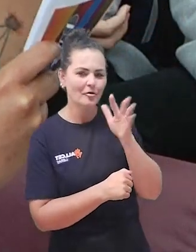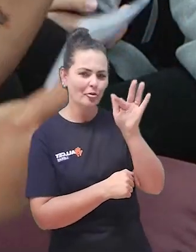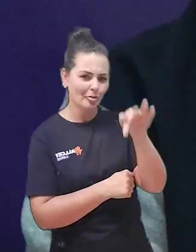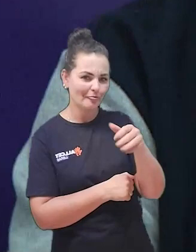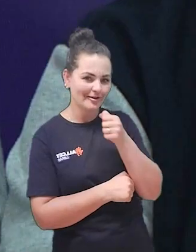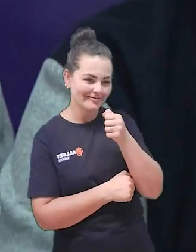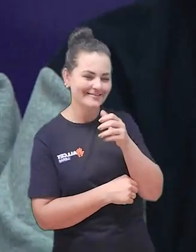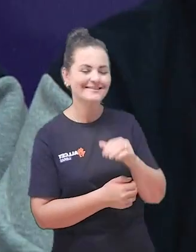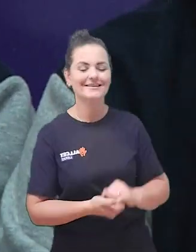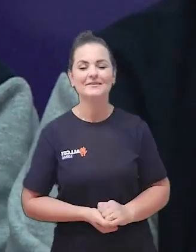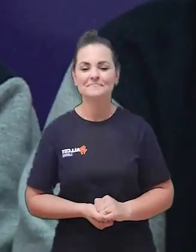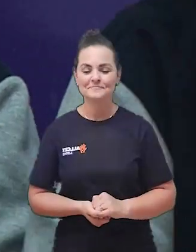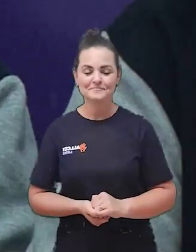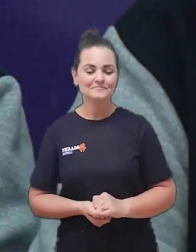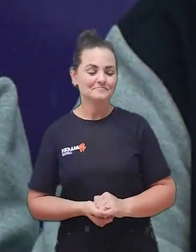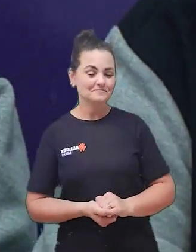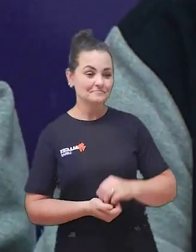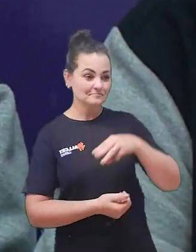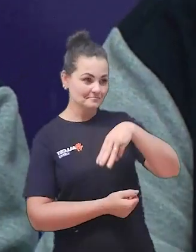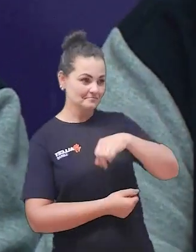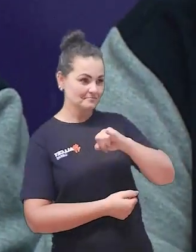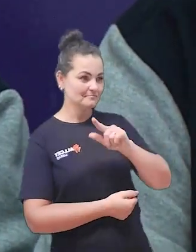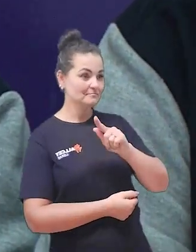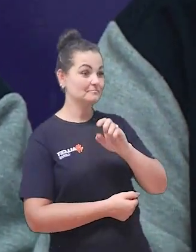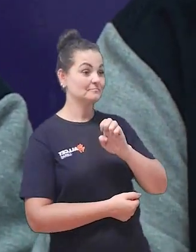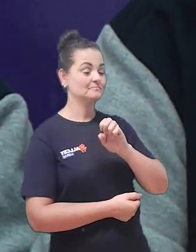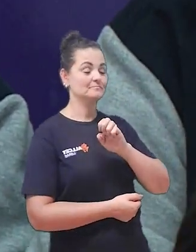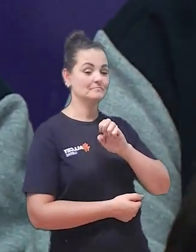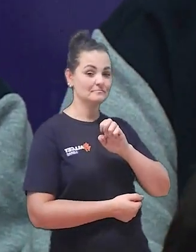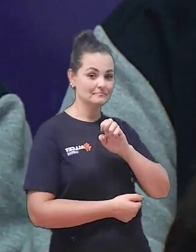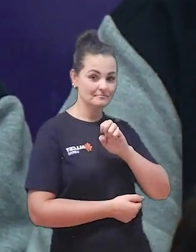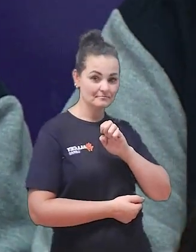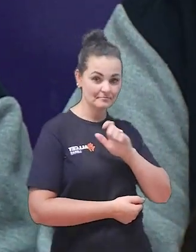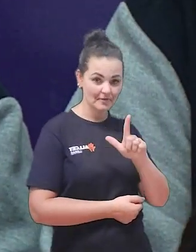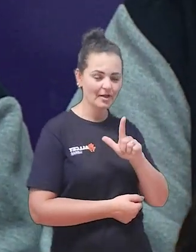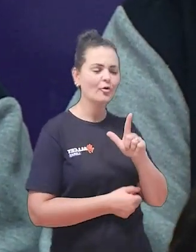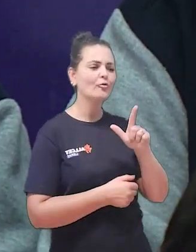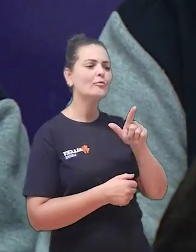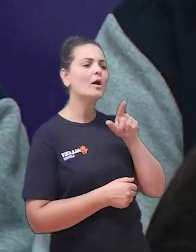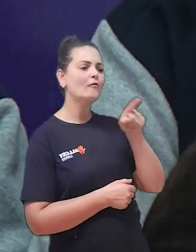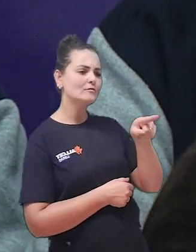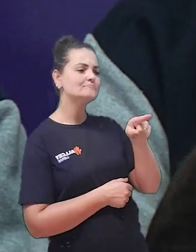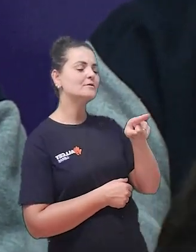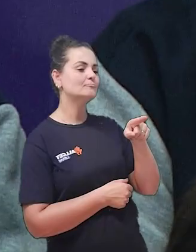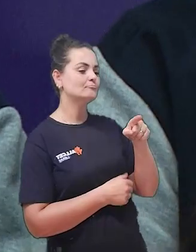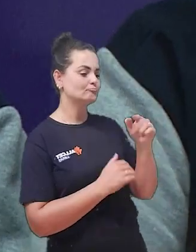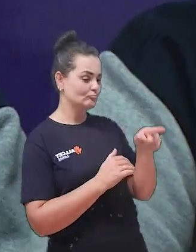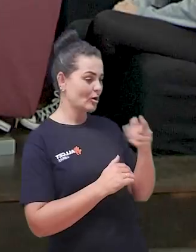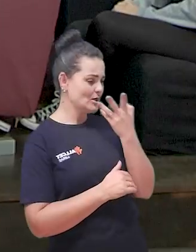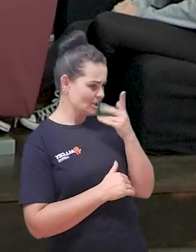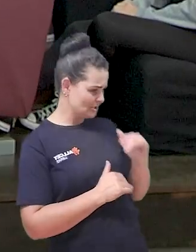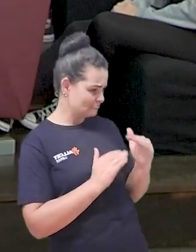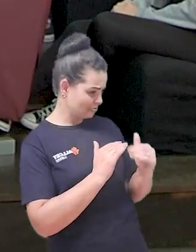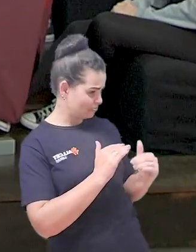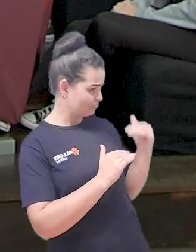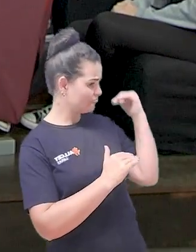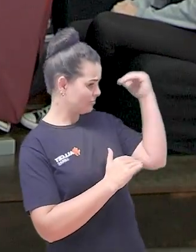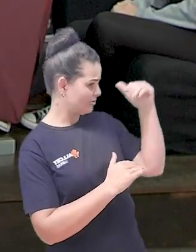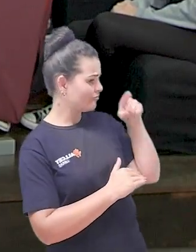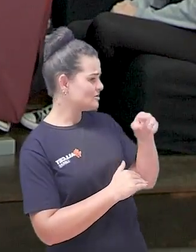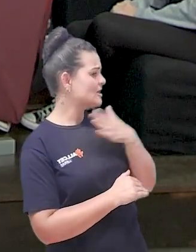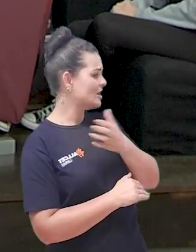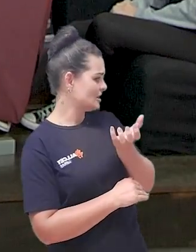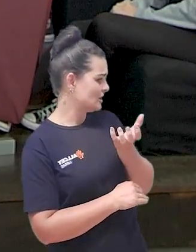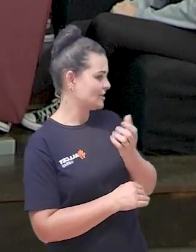Miguel. Vereador Gadotti, quando o senhor era criança, o que você queria ser quando crescesse? Profissões que o